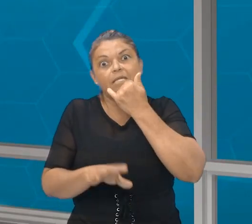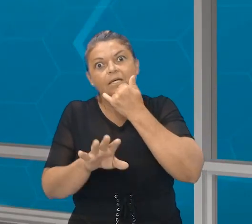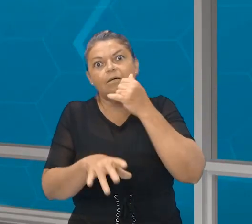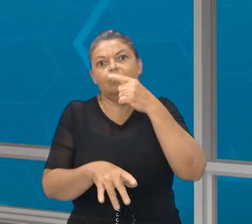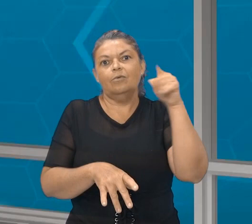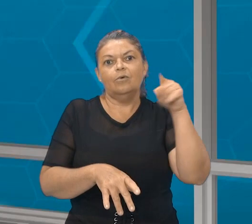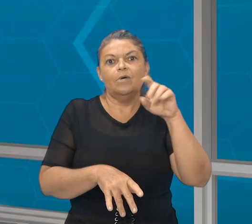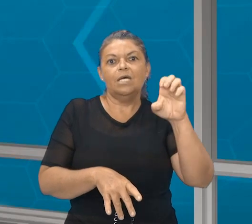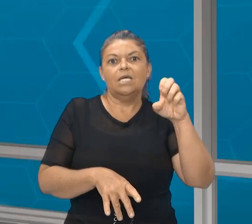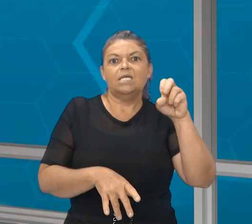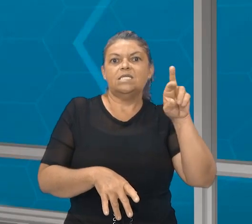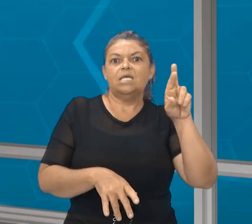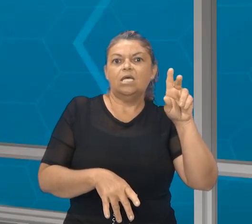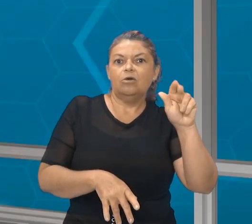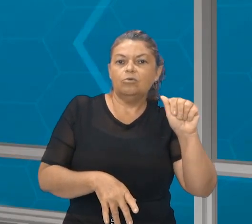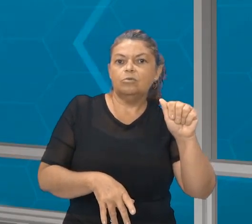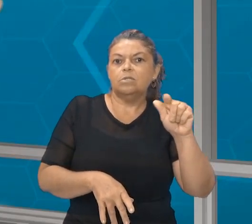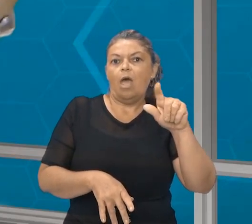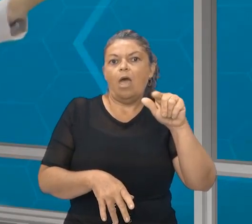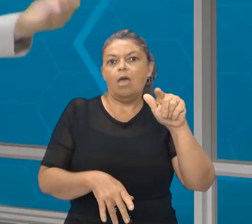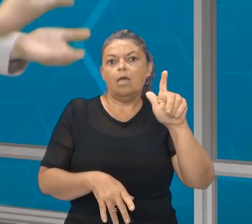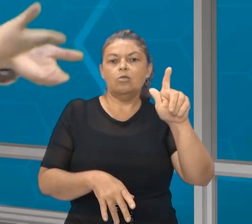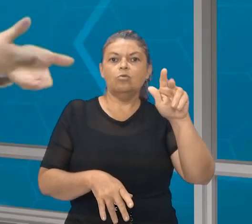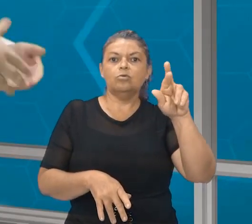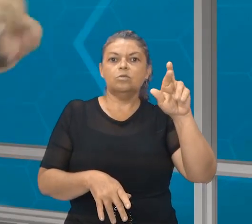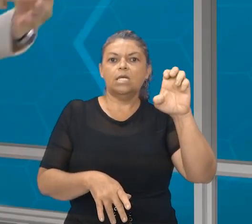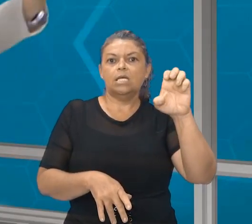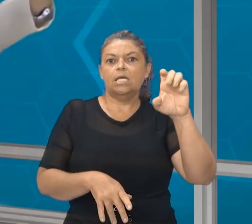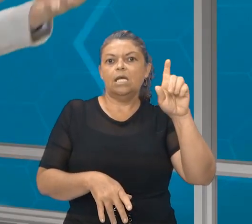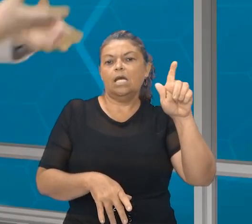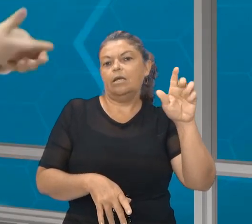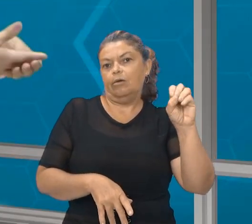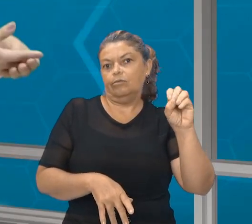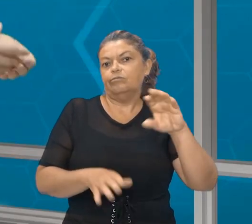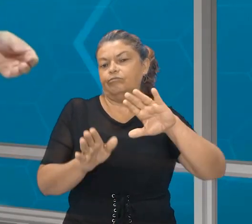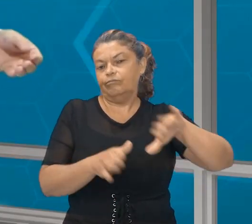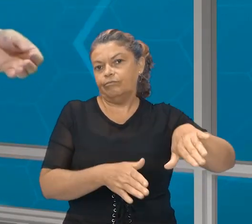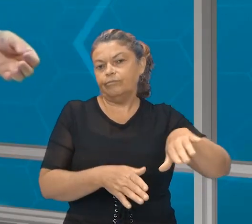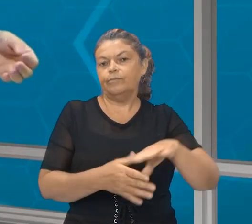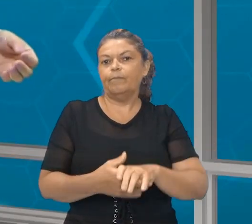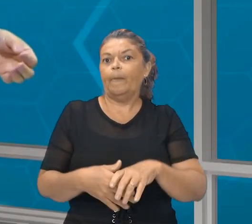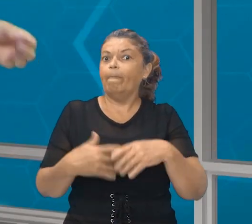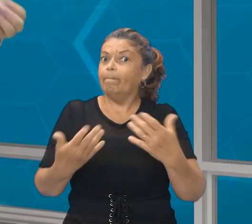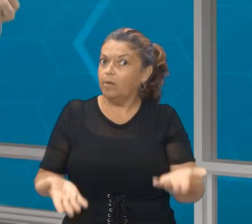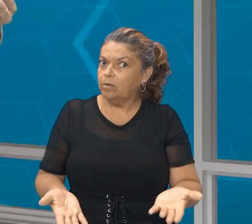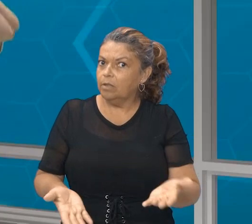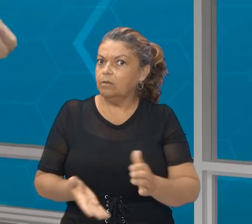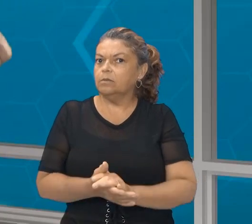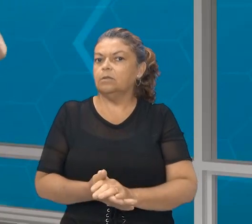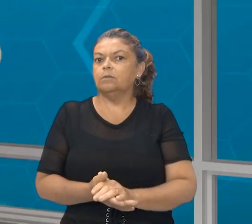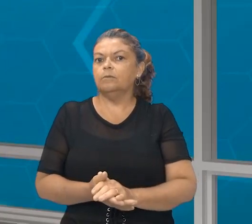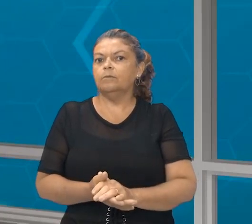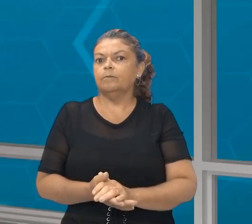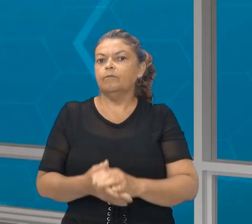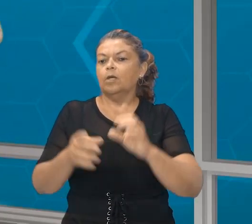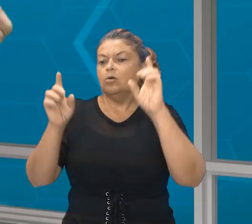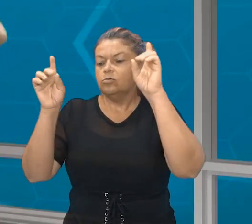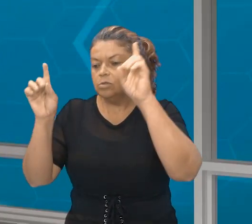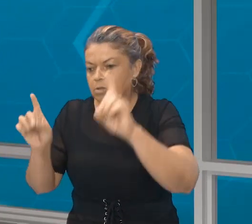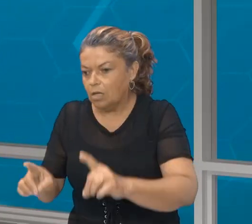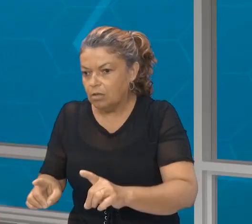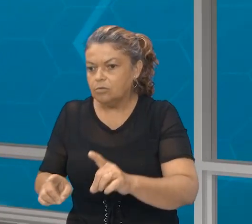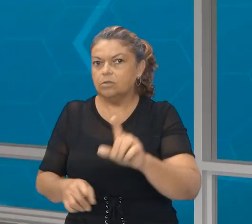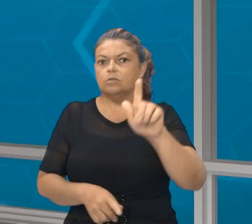têm ali um panteão de deuses. E também os povos germânicos tinham esses deuses. Porém, os deuses